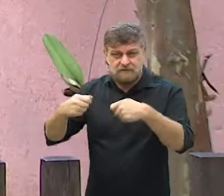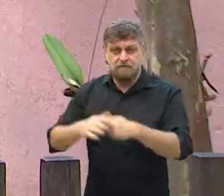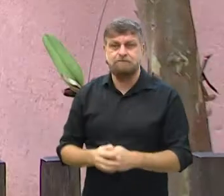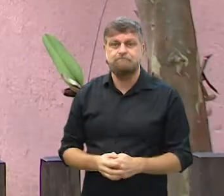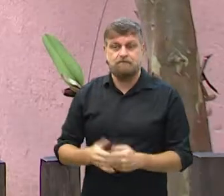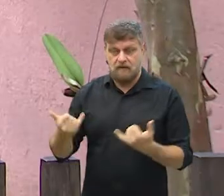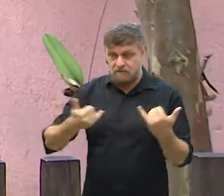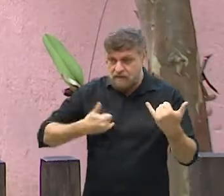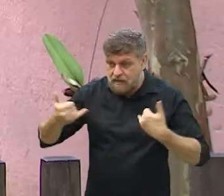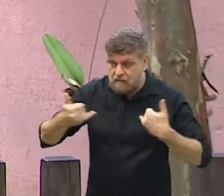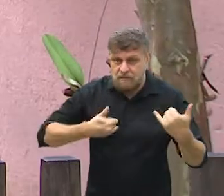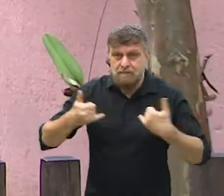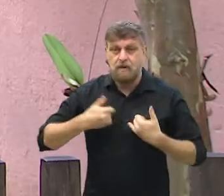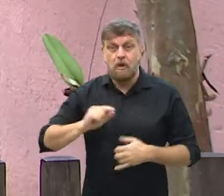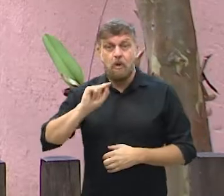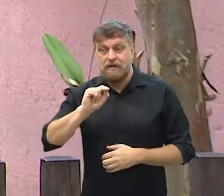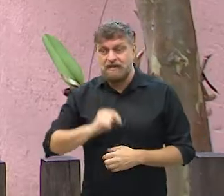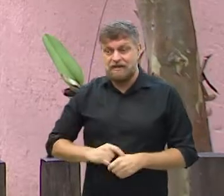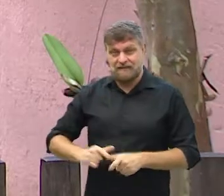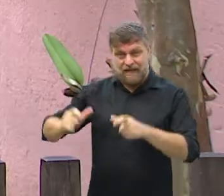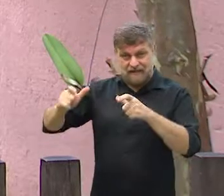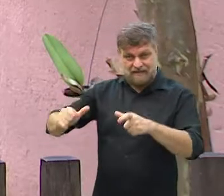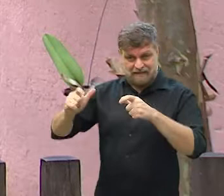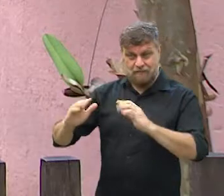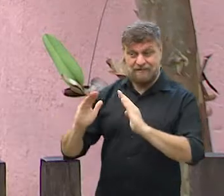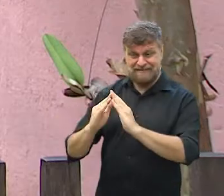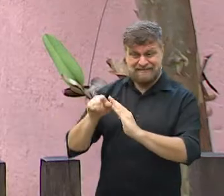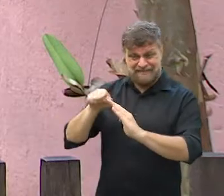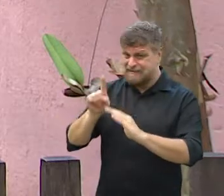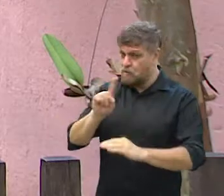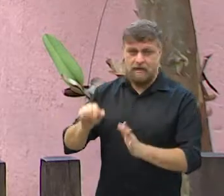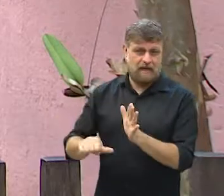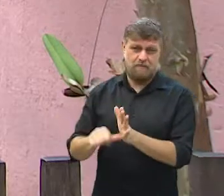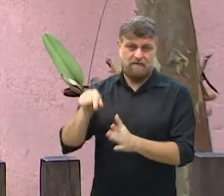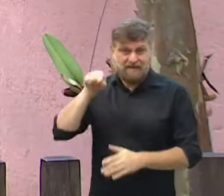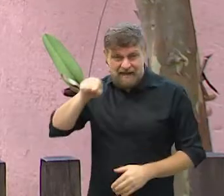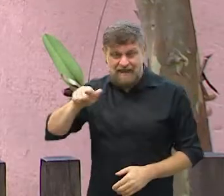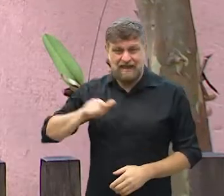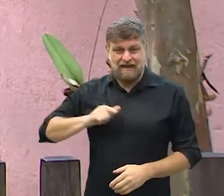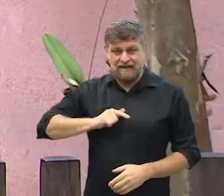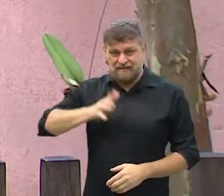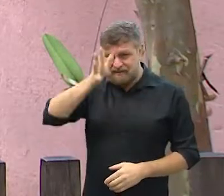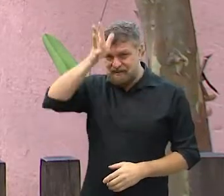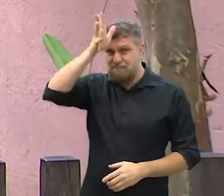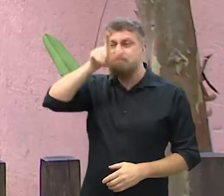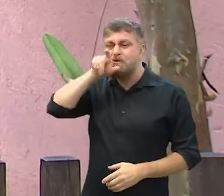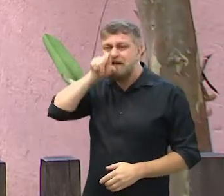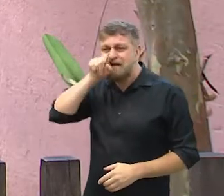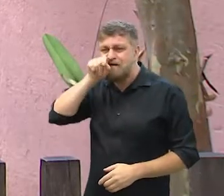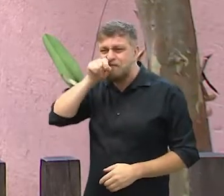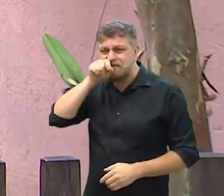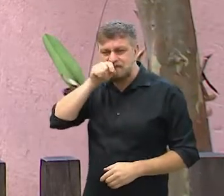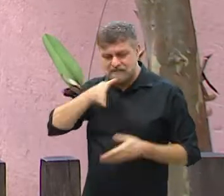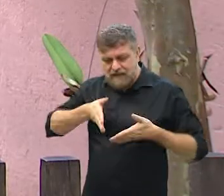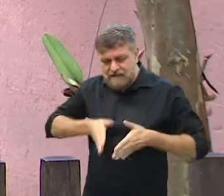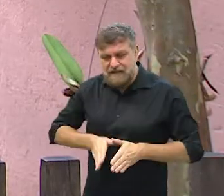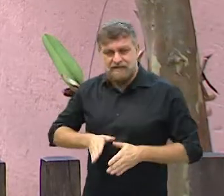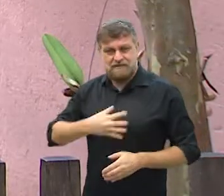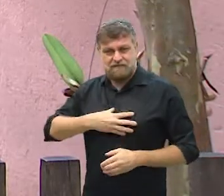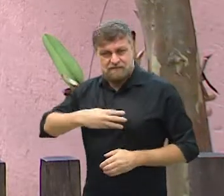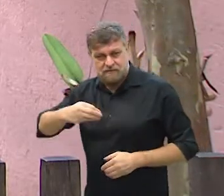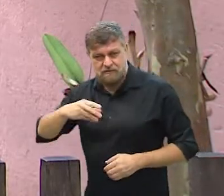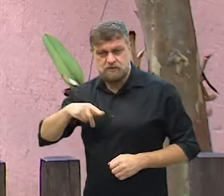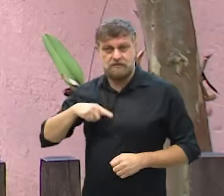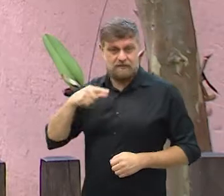informação que a gente recebeu havia delegacia foi que esse local não é a primeira vez que acontece em altas lá até que a delegacia se